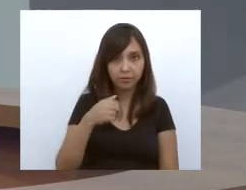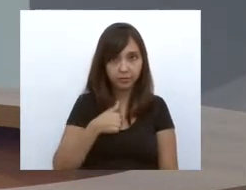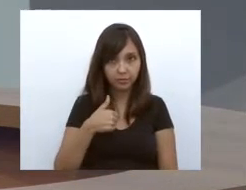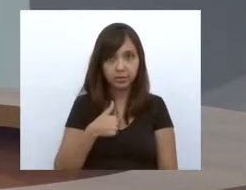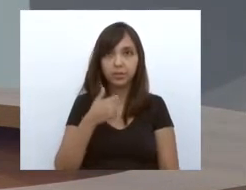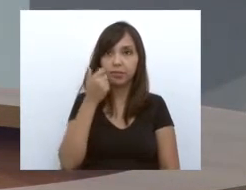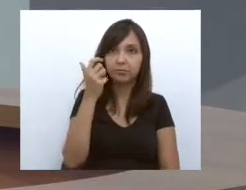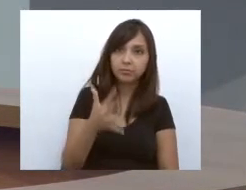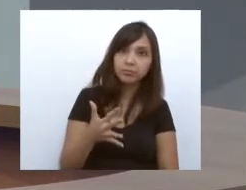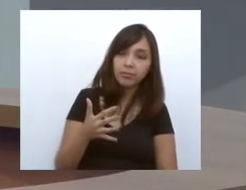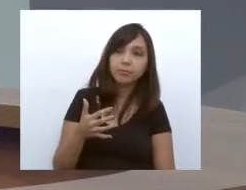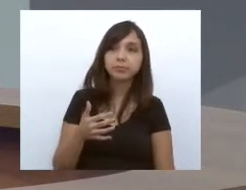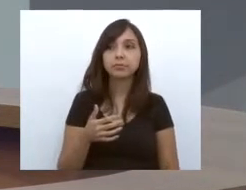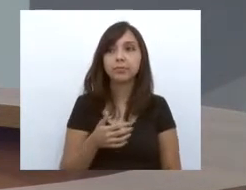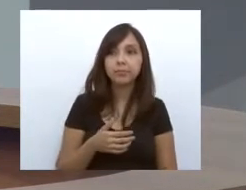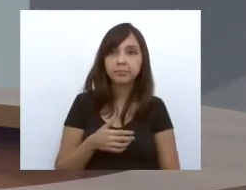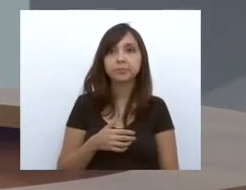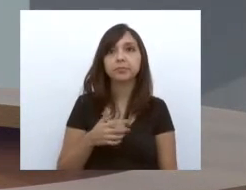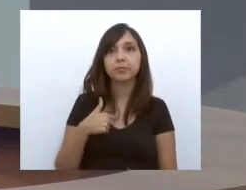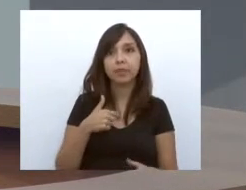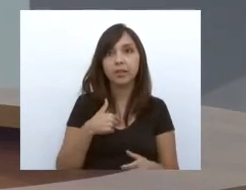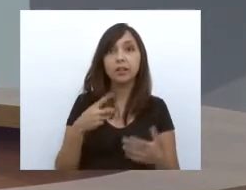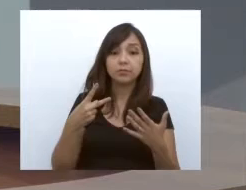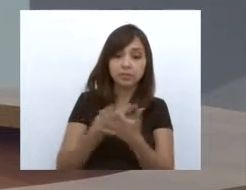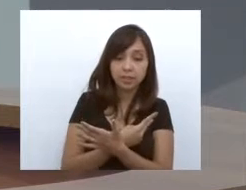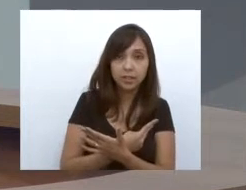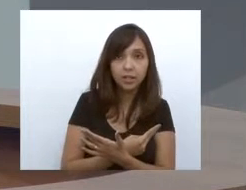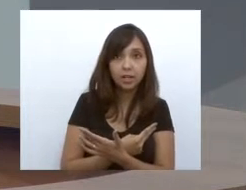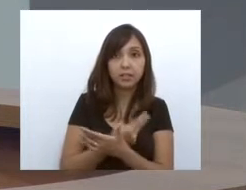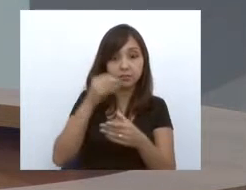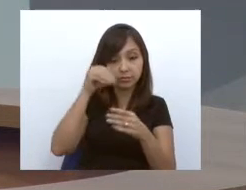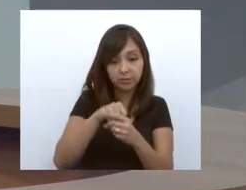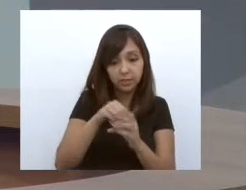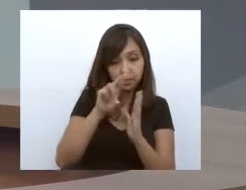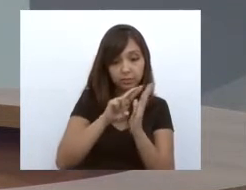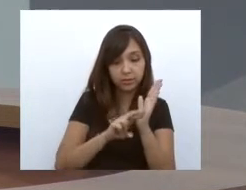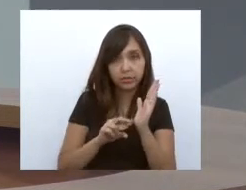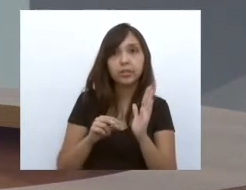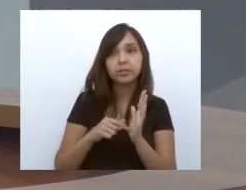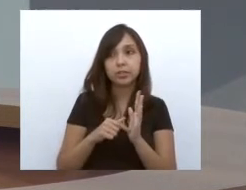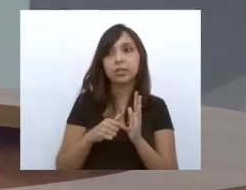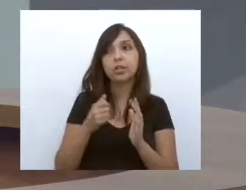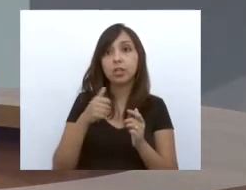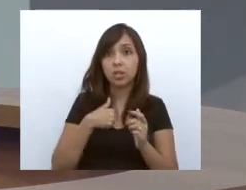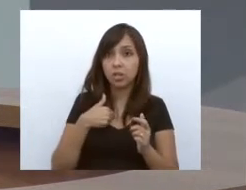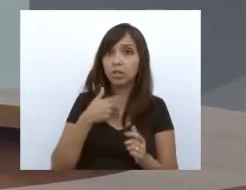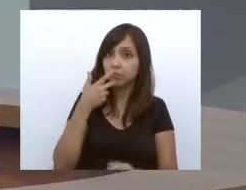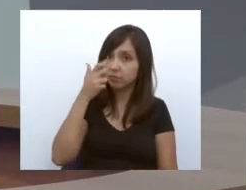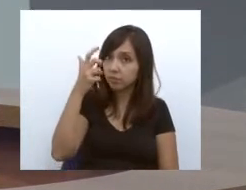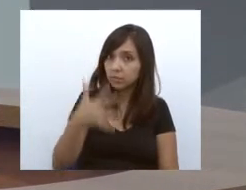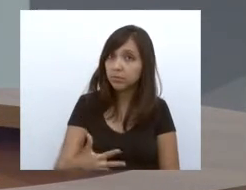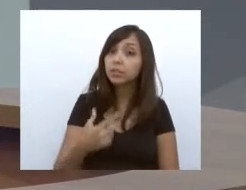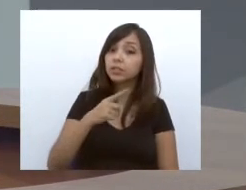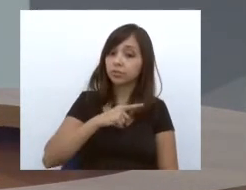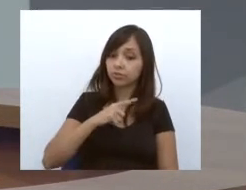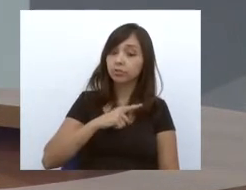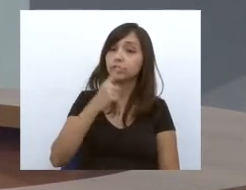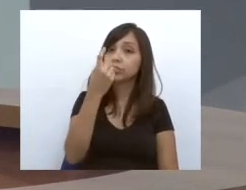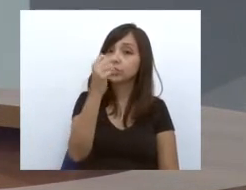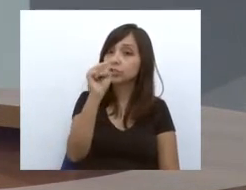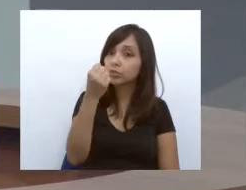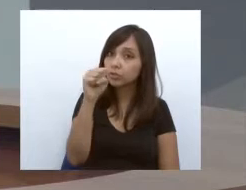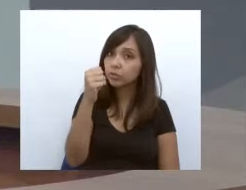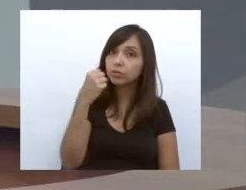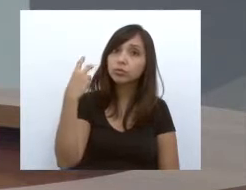Vossa Excelência não cometesse um equívoco regimental, eu indaguei Vossa Excelência que havia